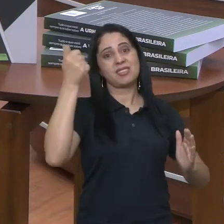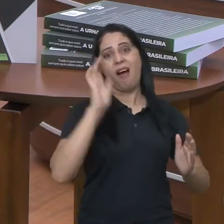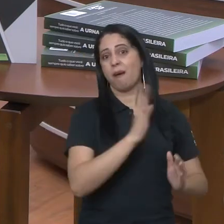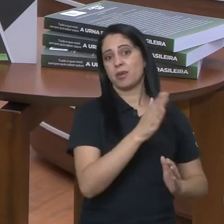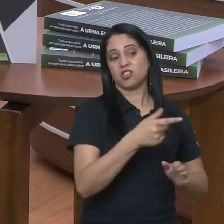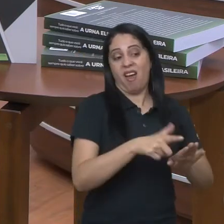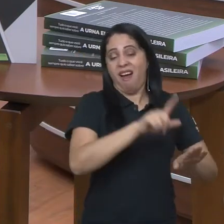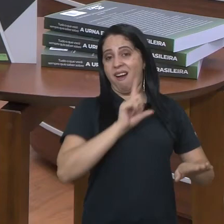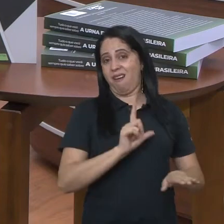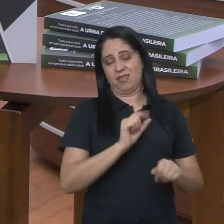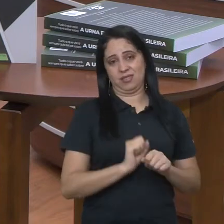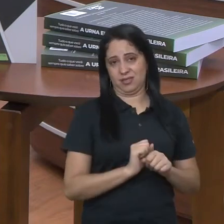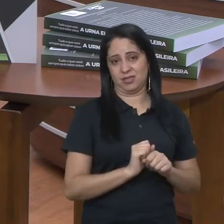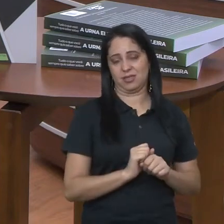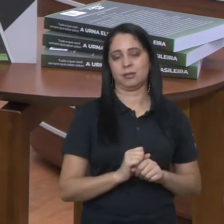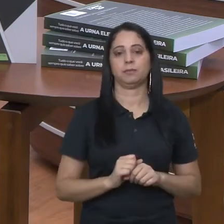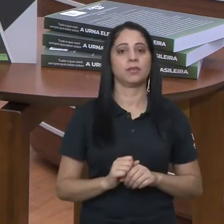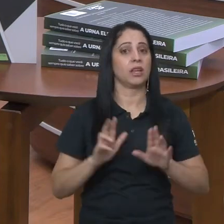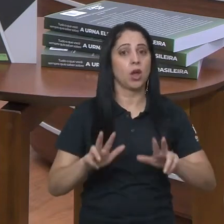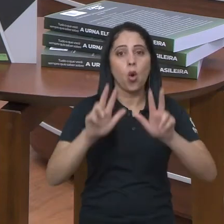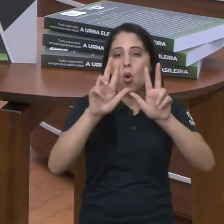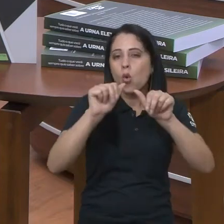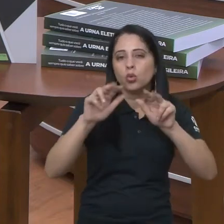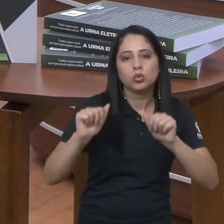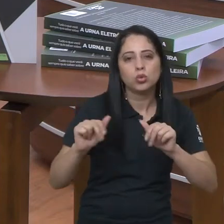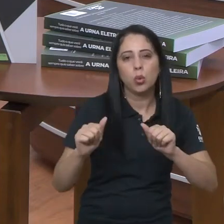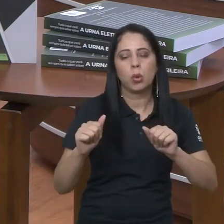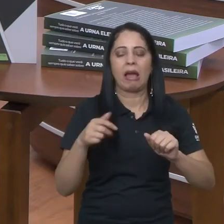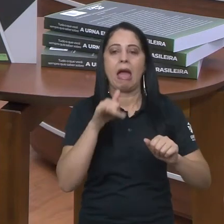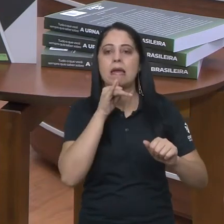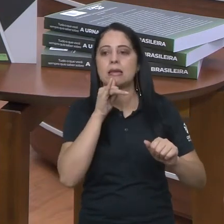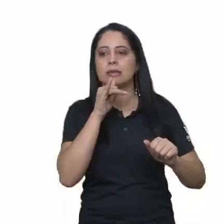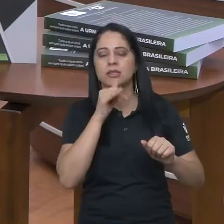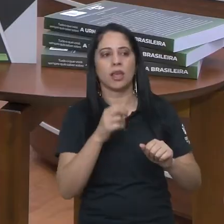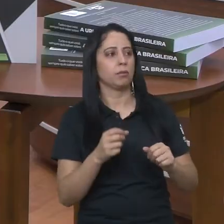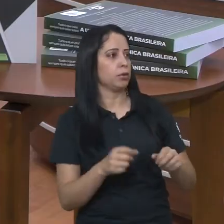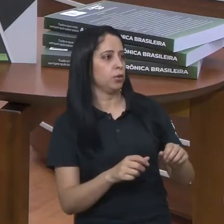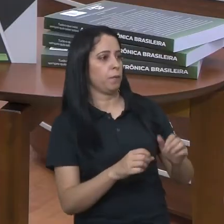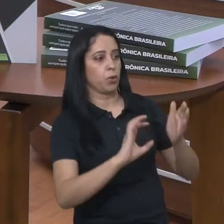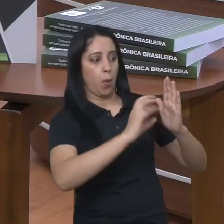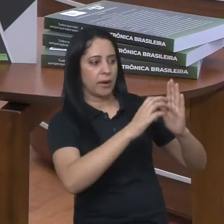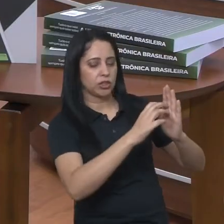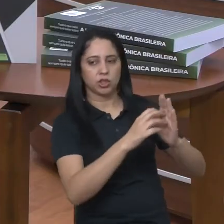as sedes dos partidos já estão comemorando porque eles estão fazendo uma apuração paralela.